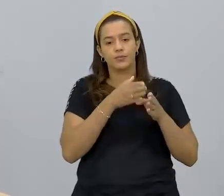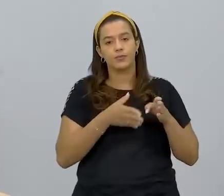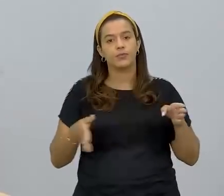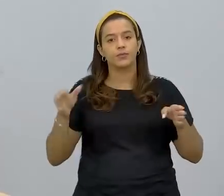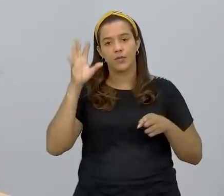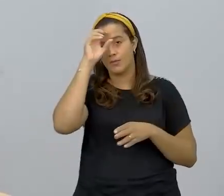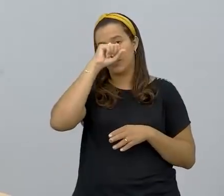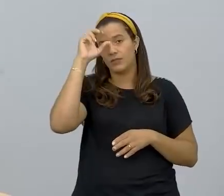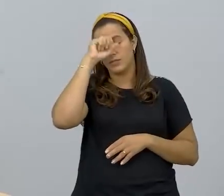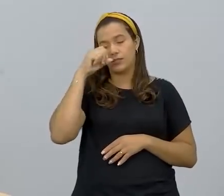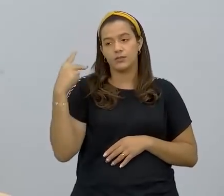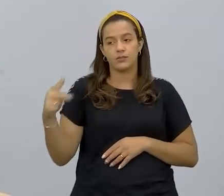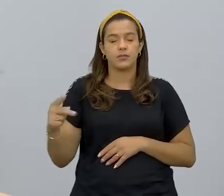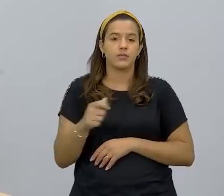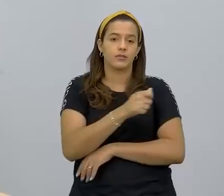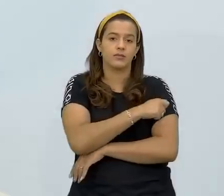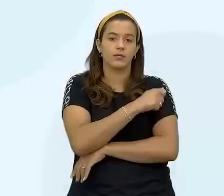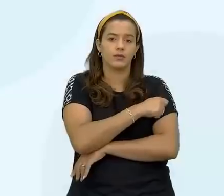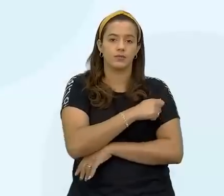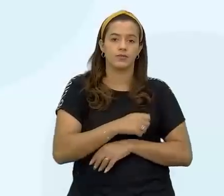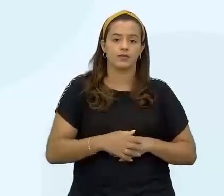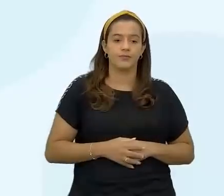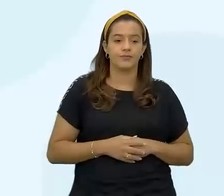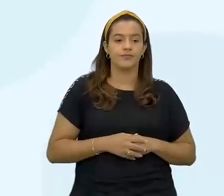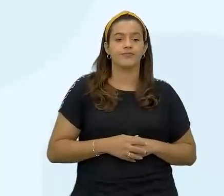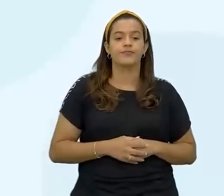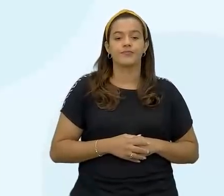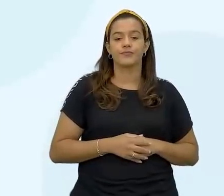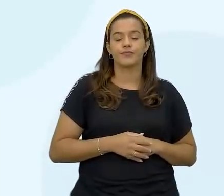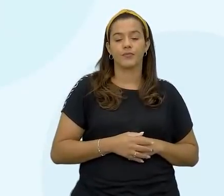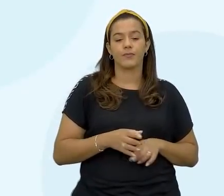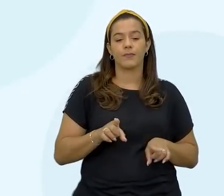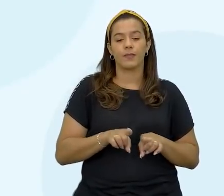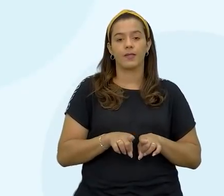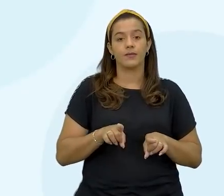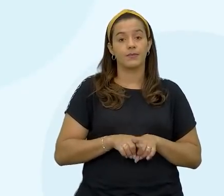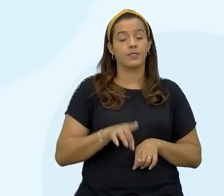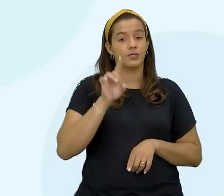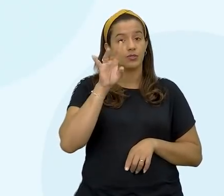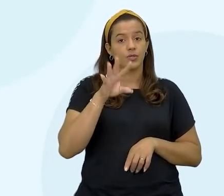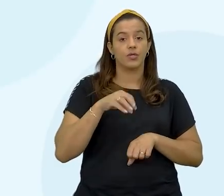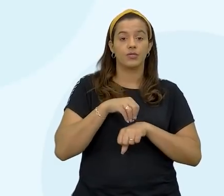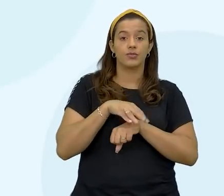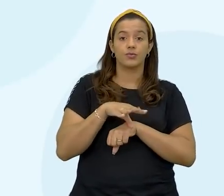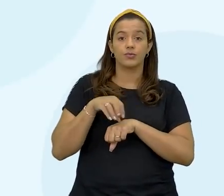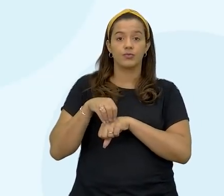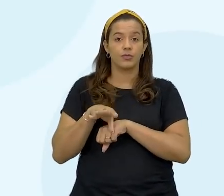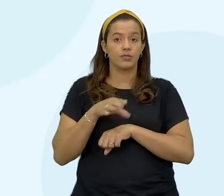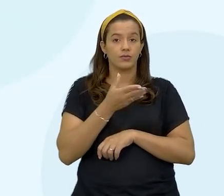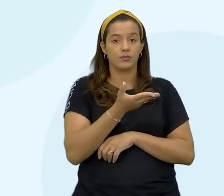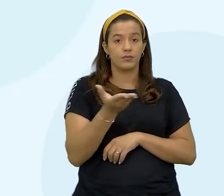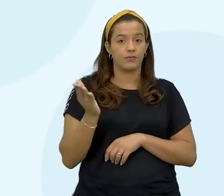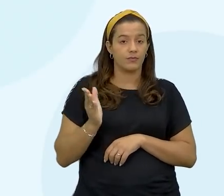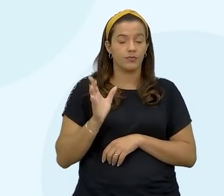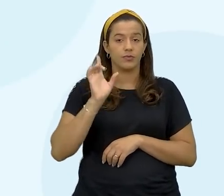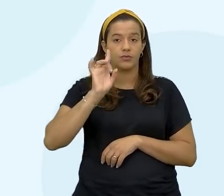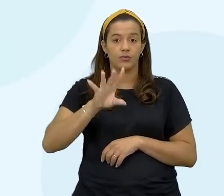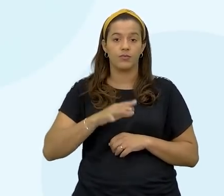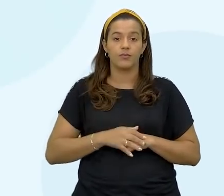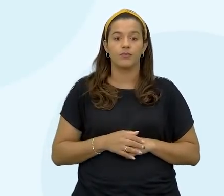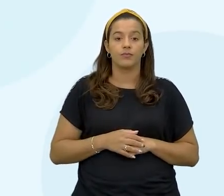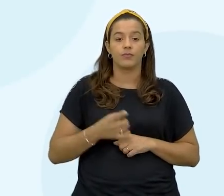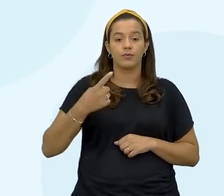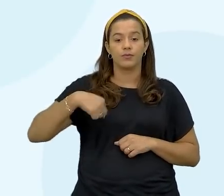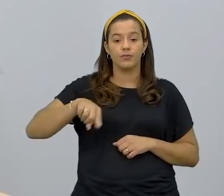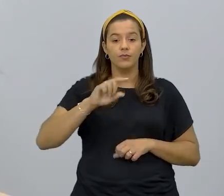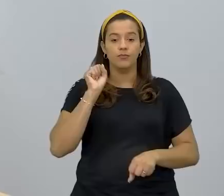desses estudantes. Lembrando que o que a gente está trazendo aqui são sugestões, tá? E aí a gente vai